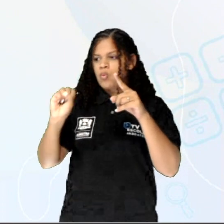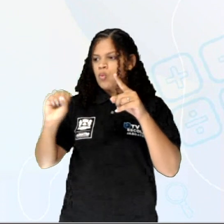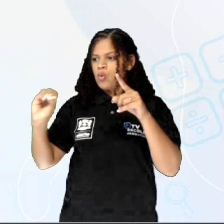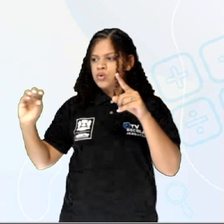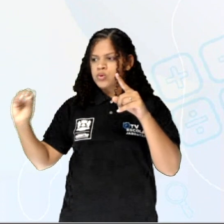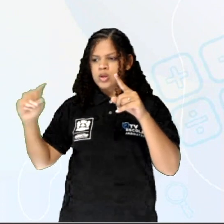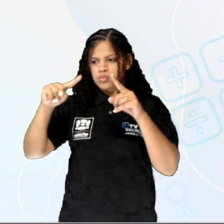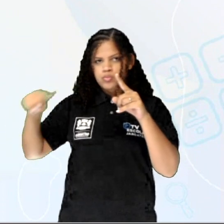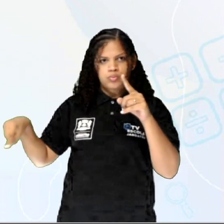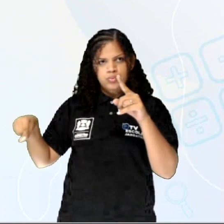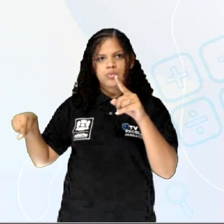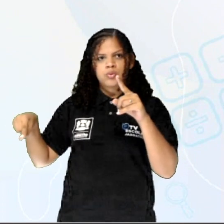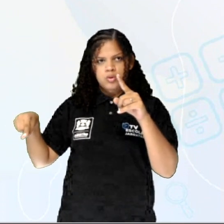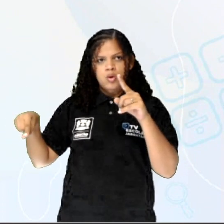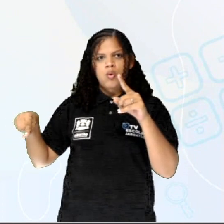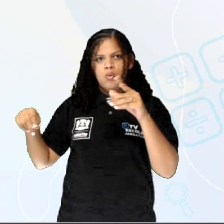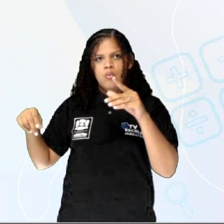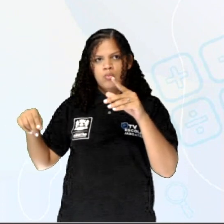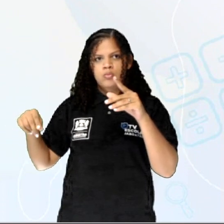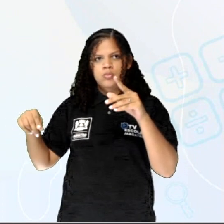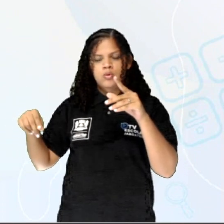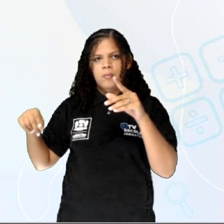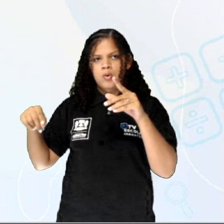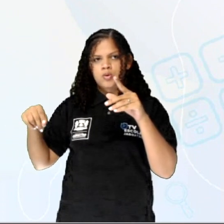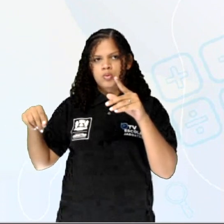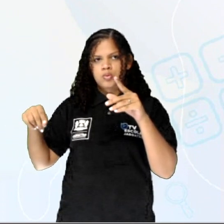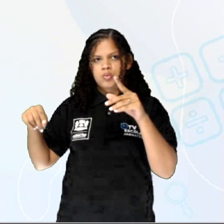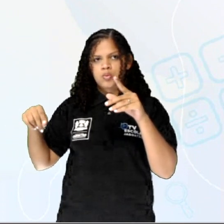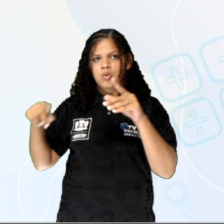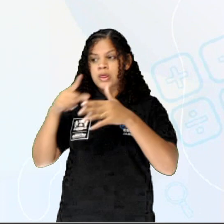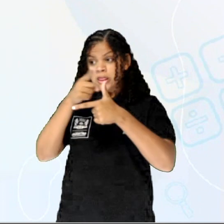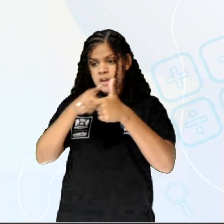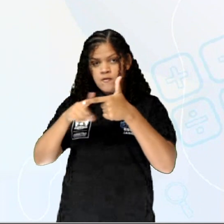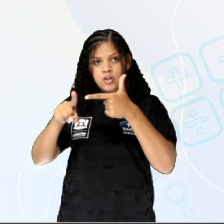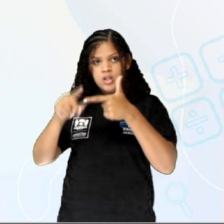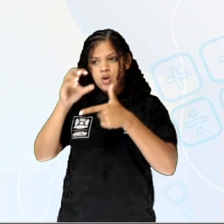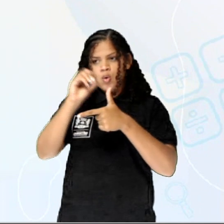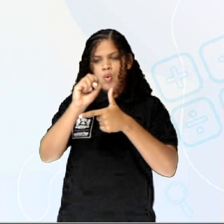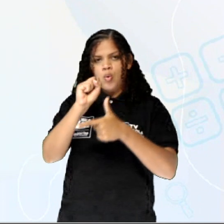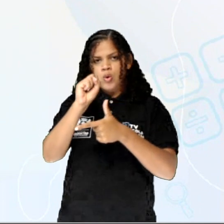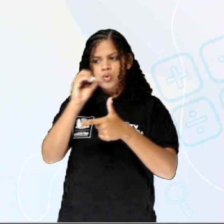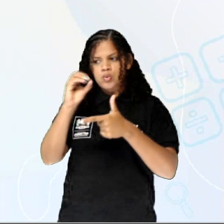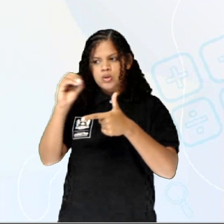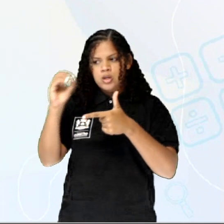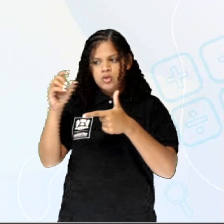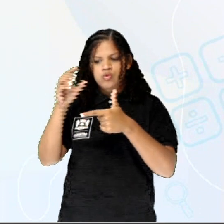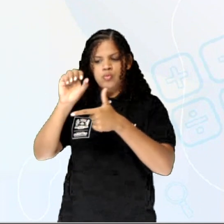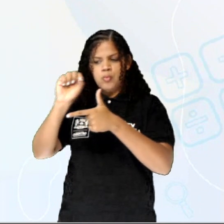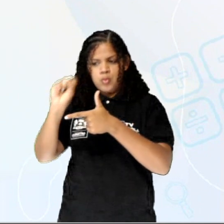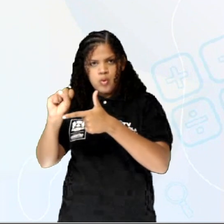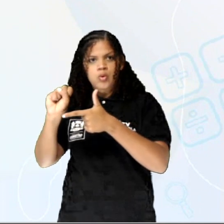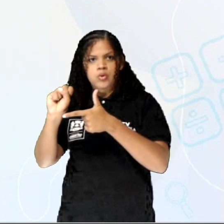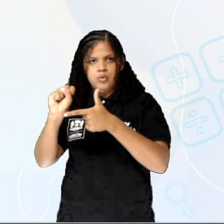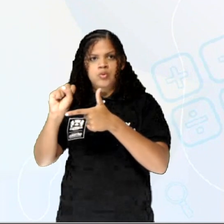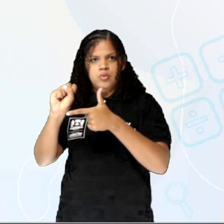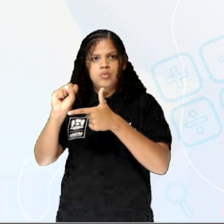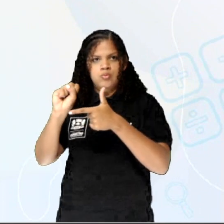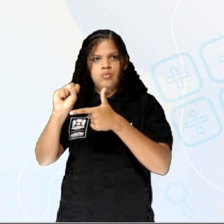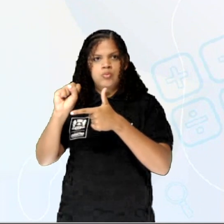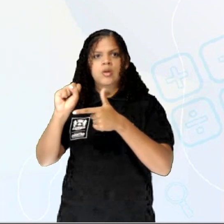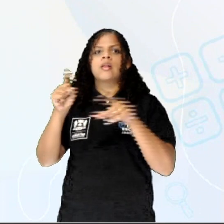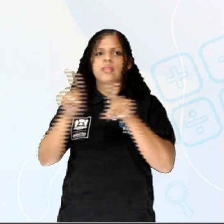né? Então, vai ficar, ó, 5.280 sobre x, porque sempre a gente começa dos valores da grandeza onde está